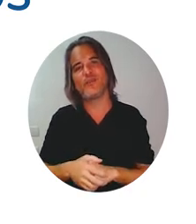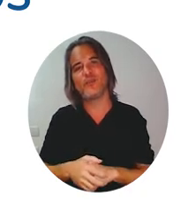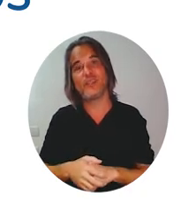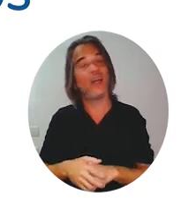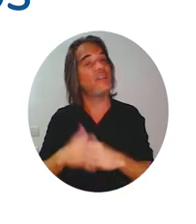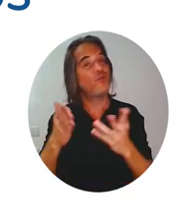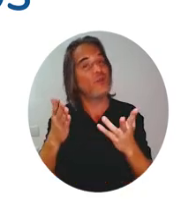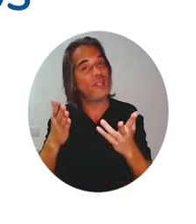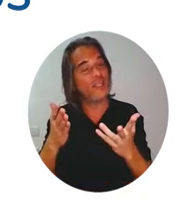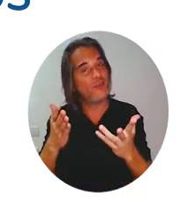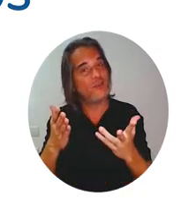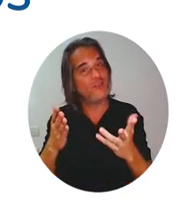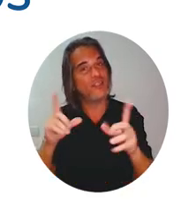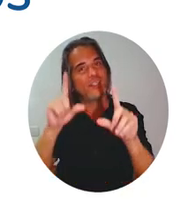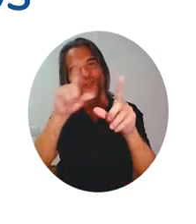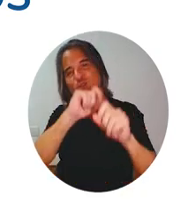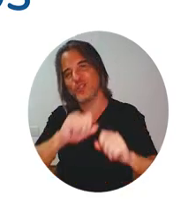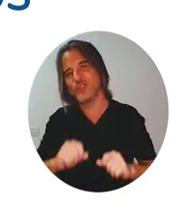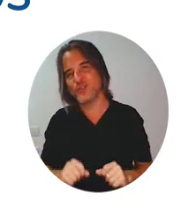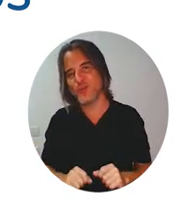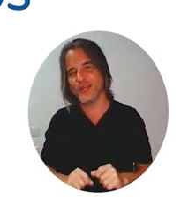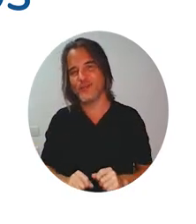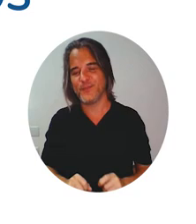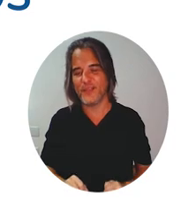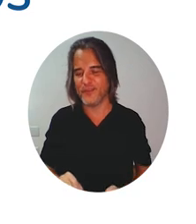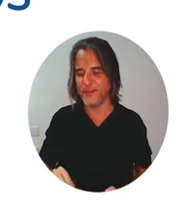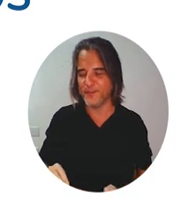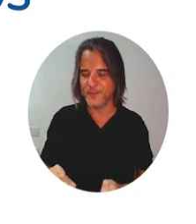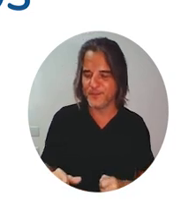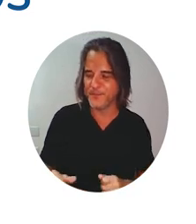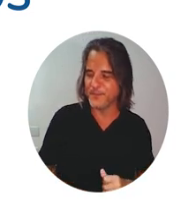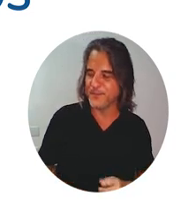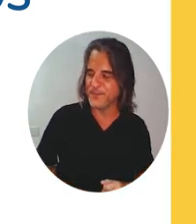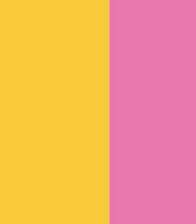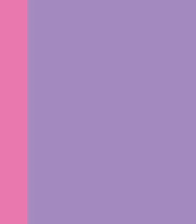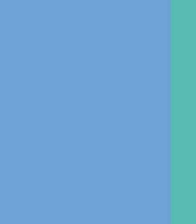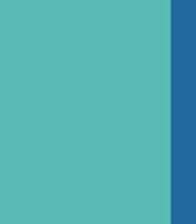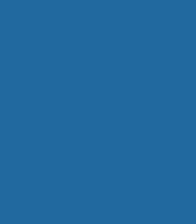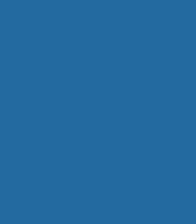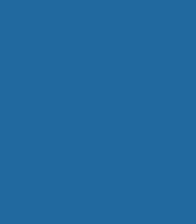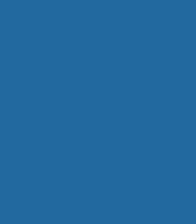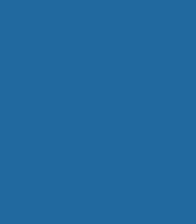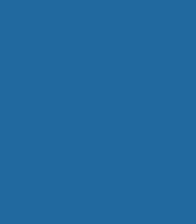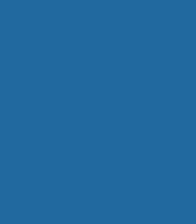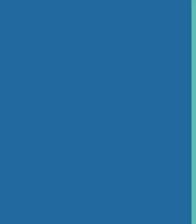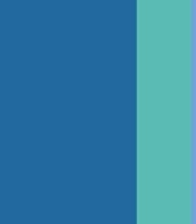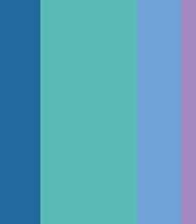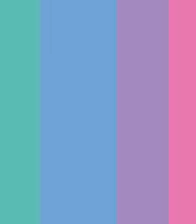coisa nova, ou tentar redescobrir aquilo que você achou que tinha descoberto. Enfim.